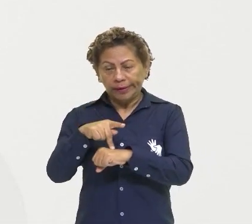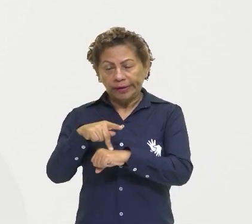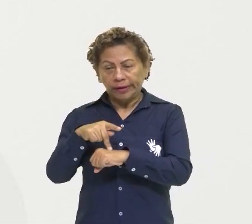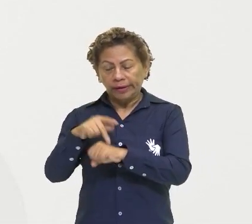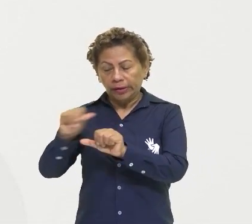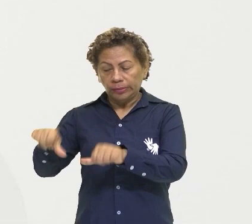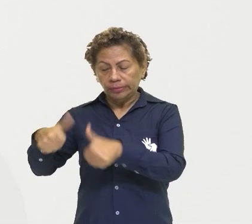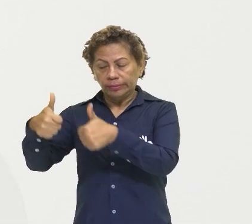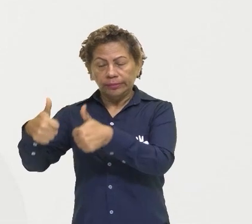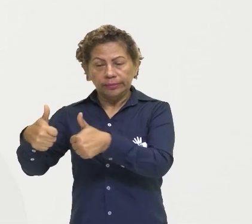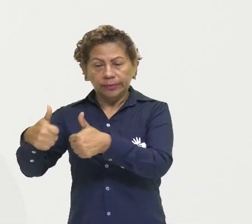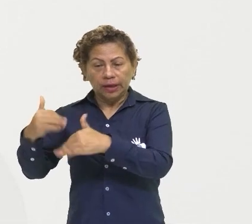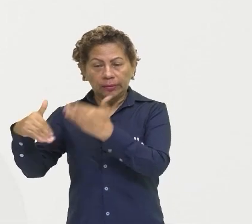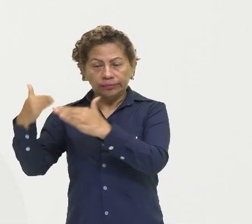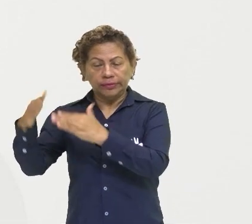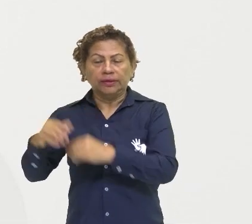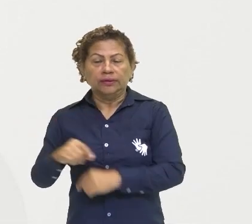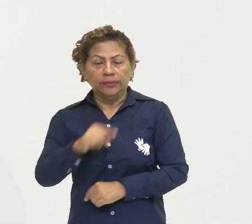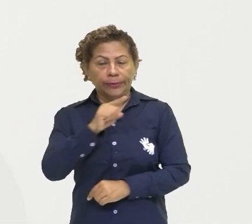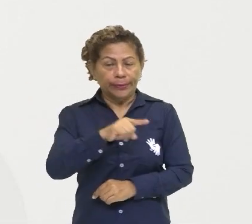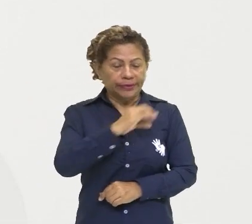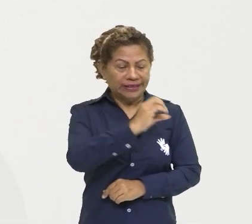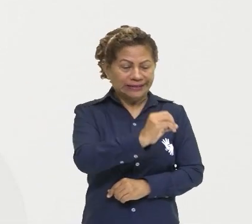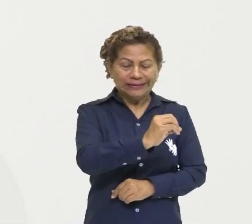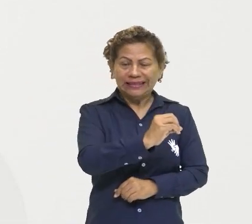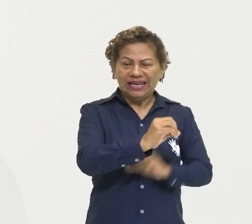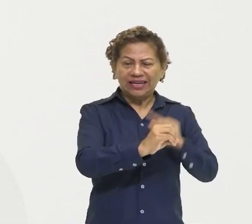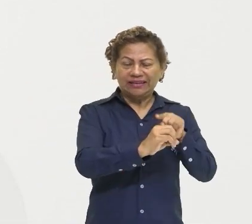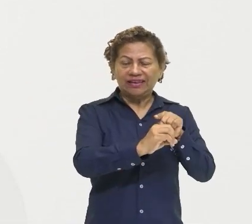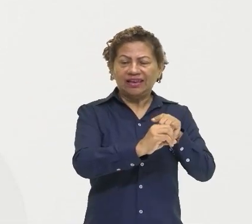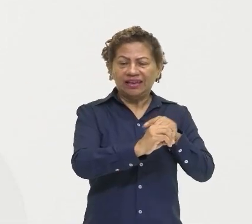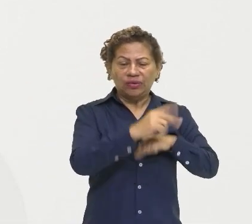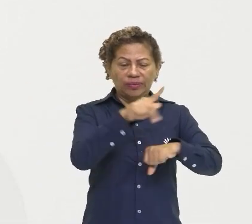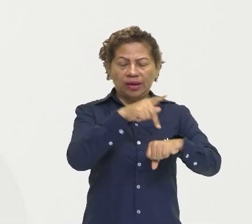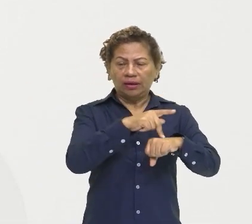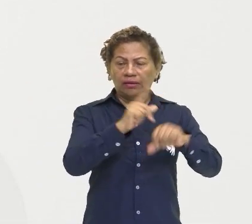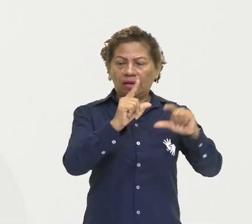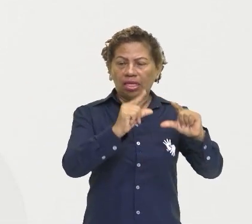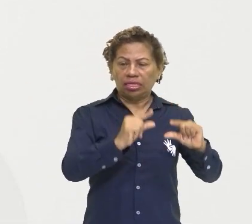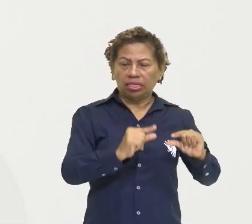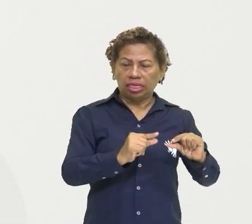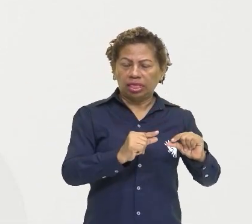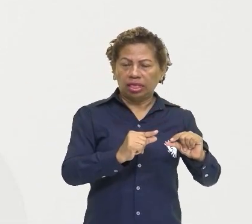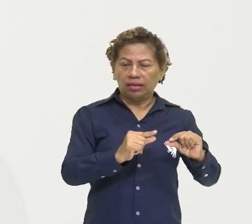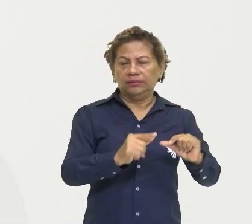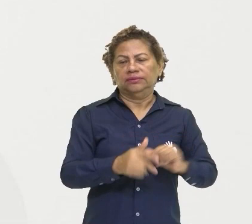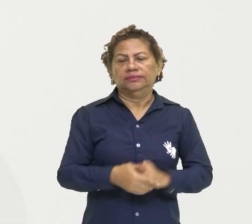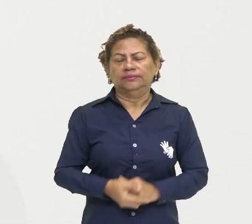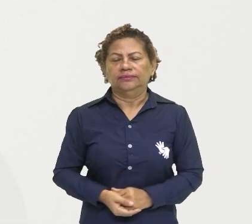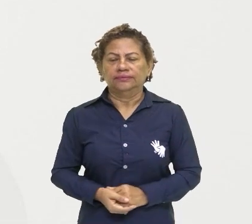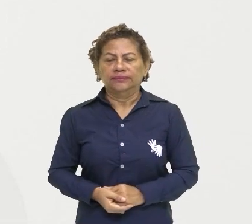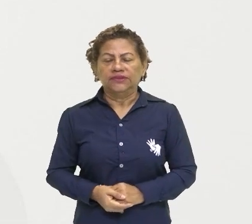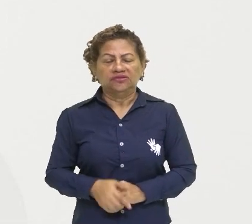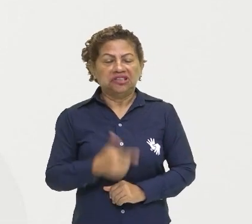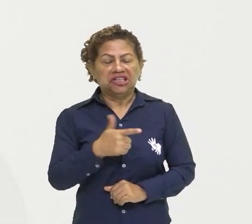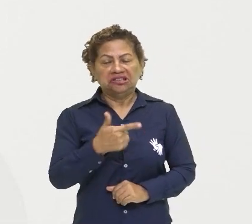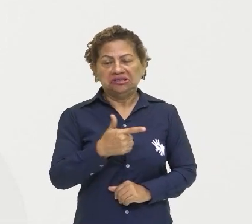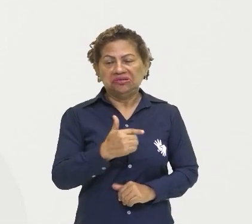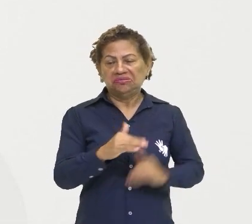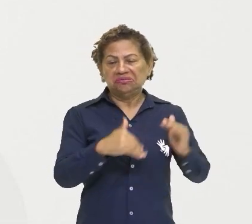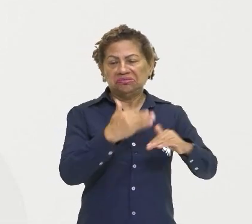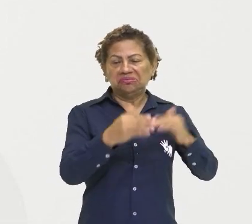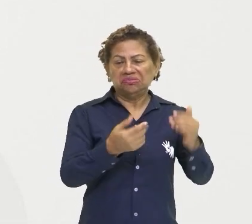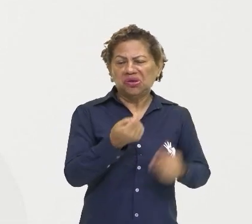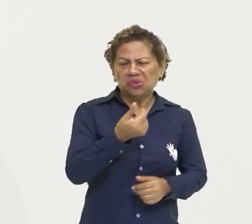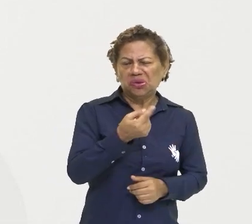de desenvolvimento ruim. Quanto mais perto de 1 ele tiver, como é o caso do país B aqui, tá bom? Tá 0,900, quase 1 já,